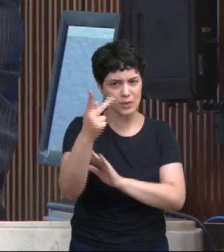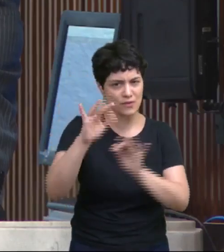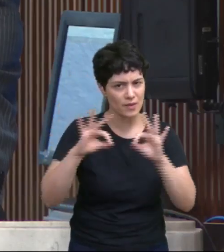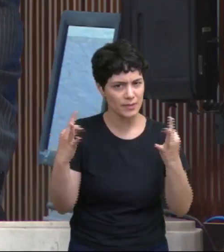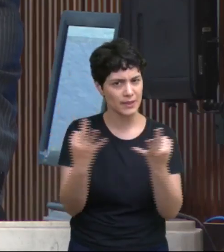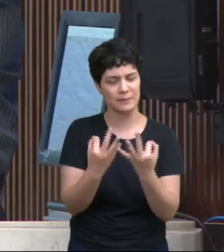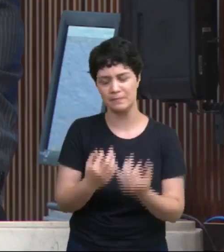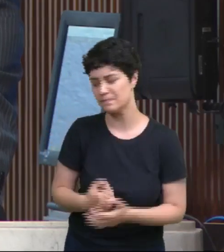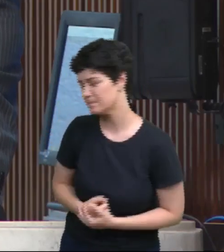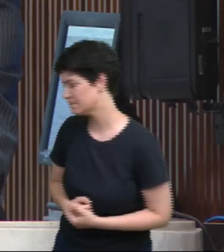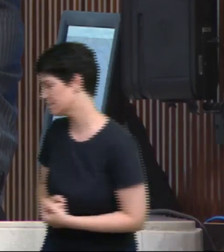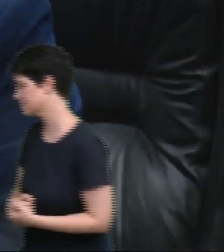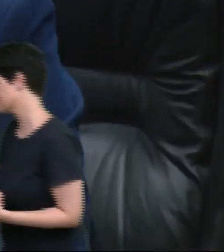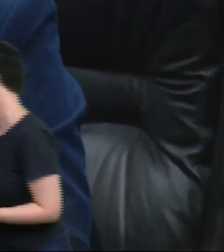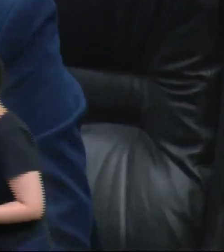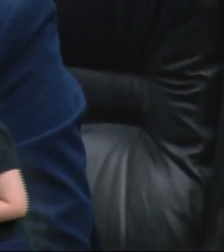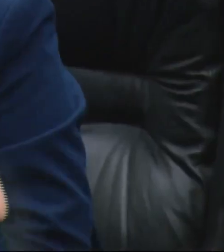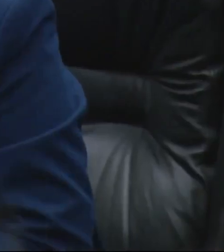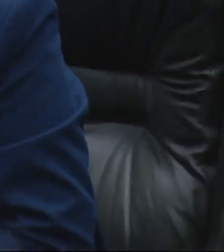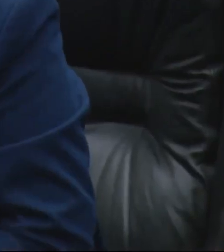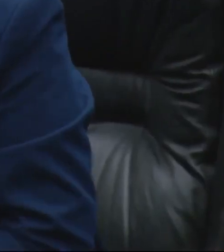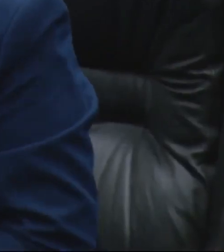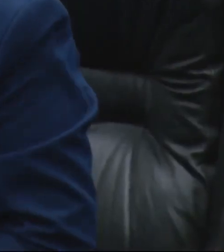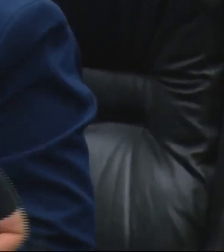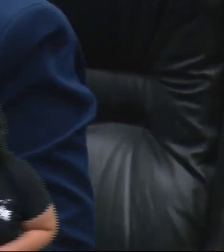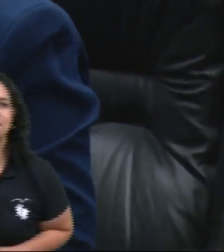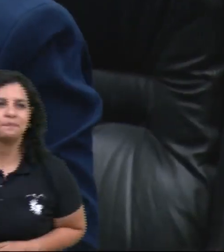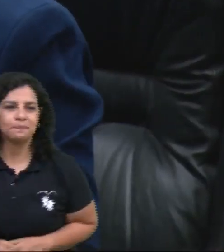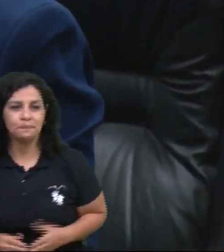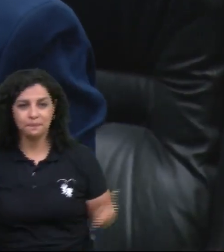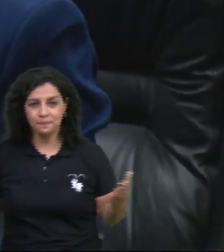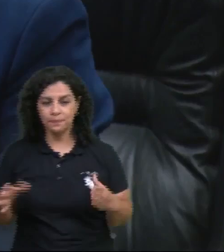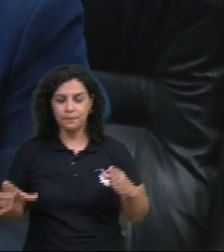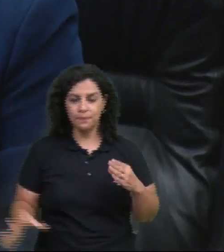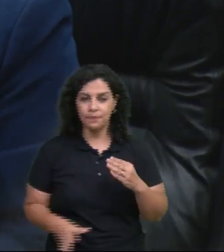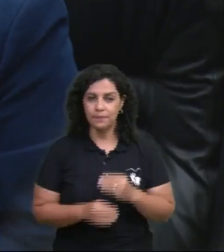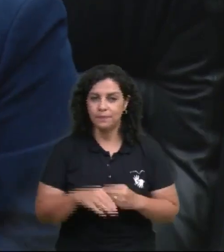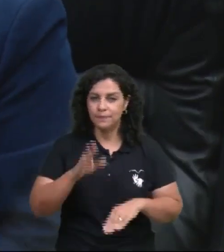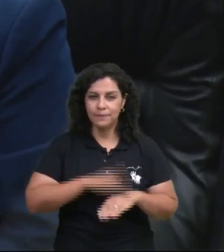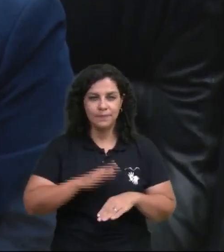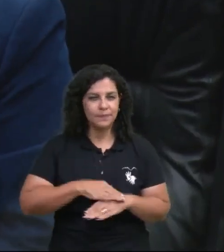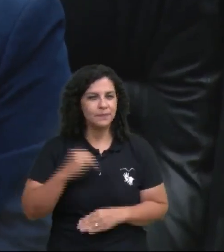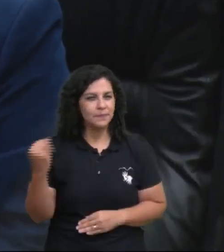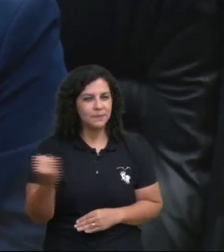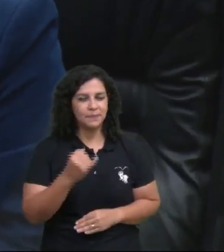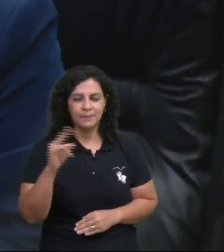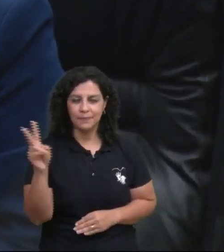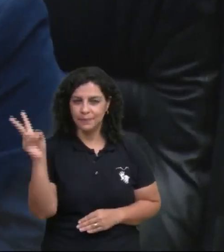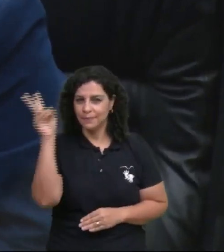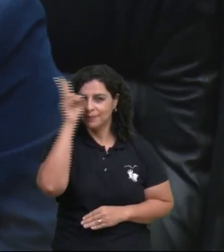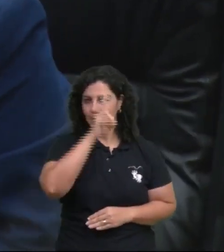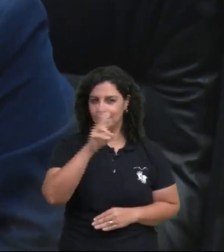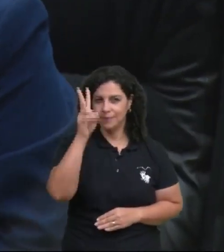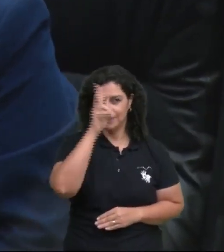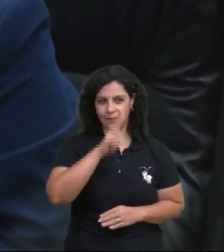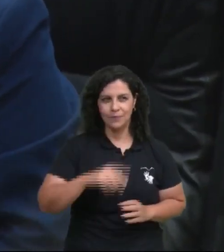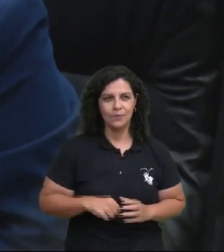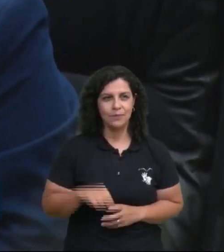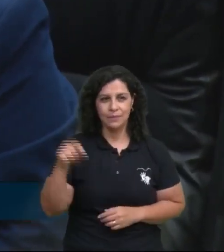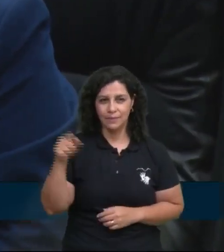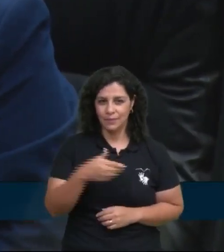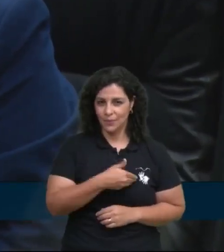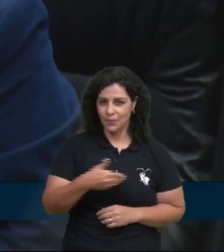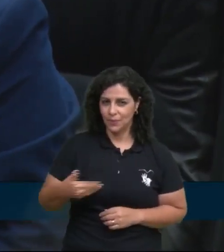Maurício, deputado, eu quero me somar a esse momento tão importante da história do